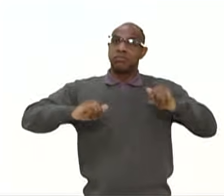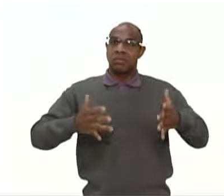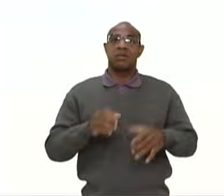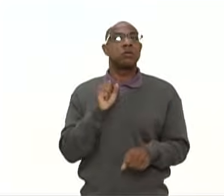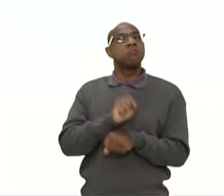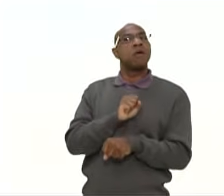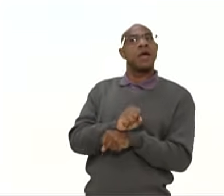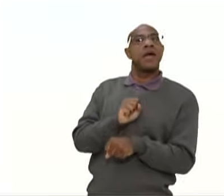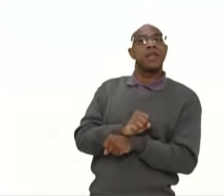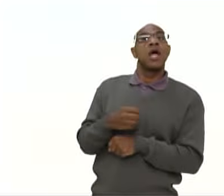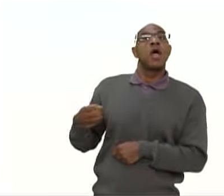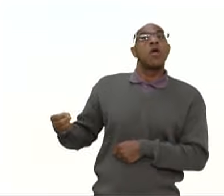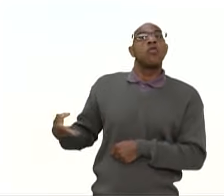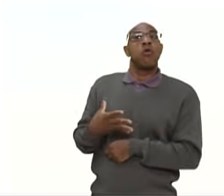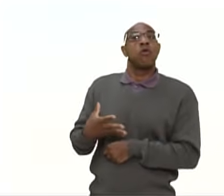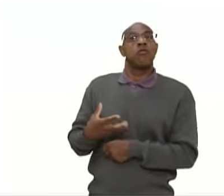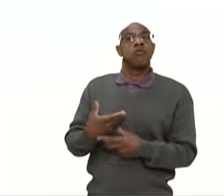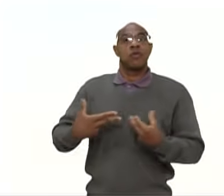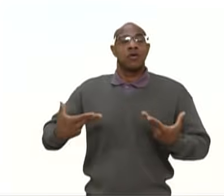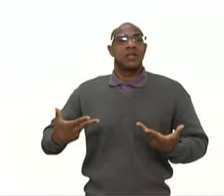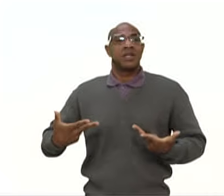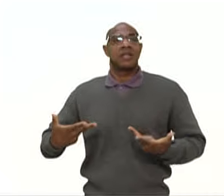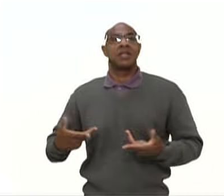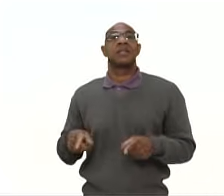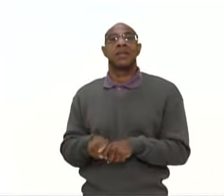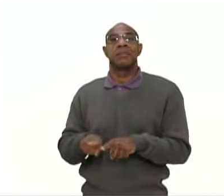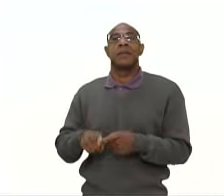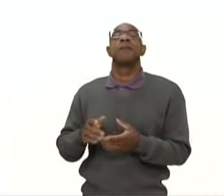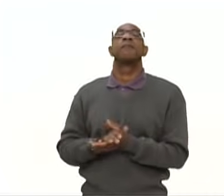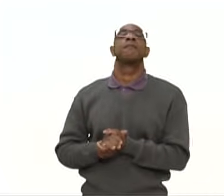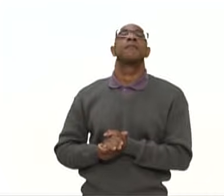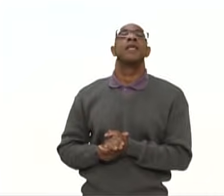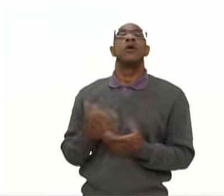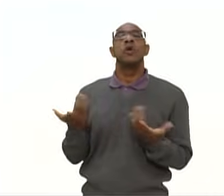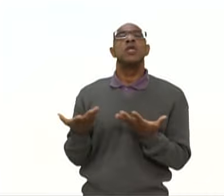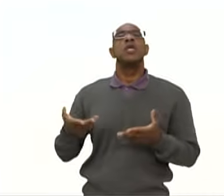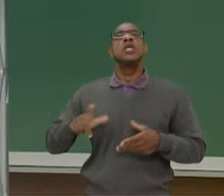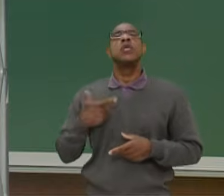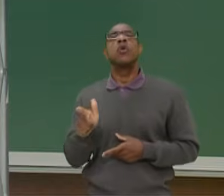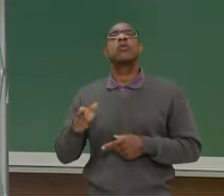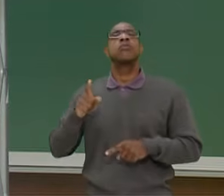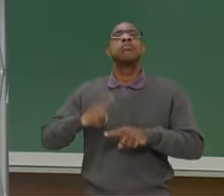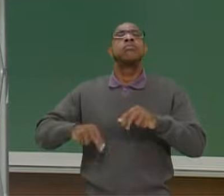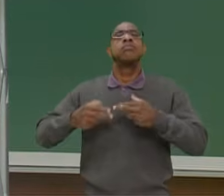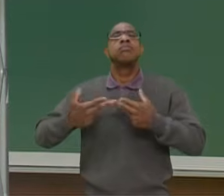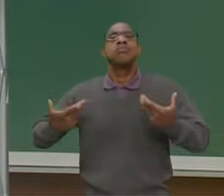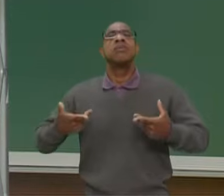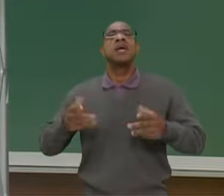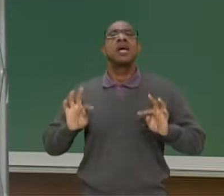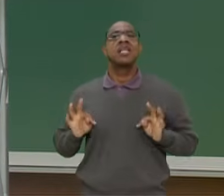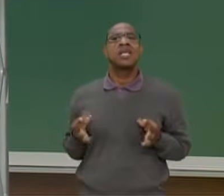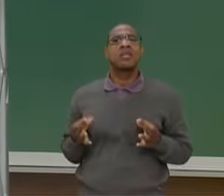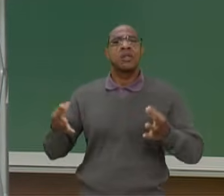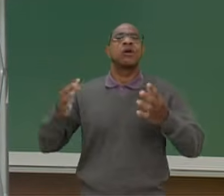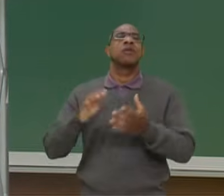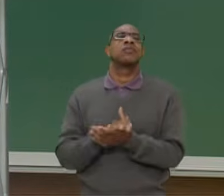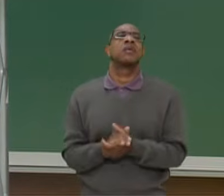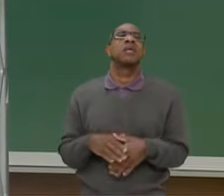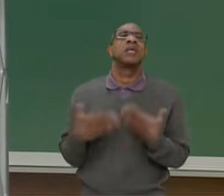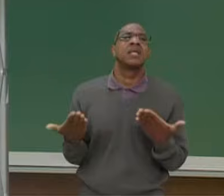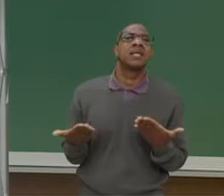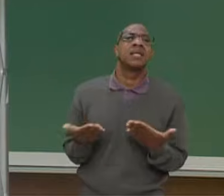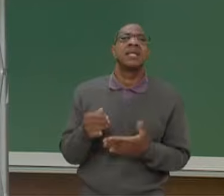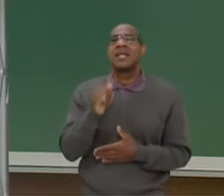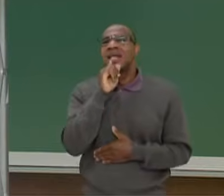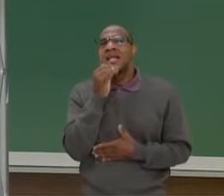de modelos que incorporam novidades e outros recursos tecnológicos. Então lembra lá que a gente falou que tem isso de